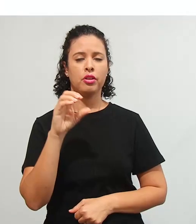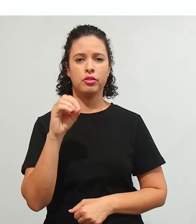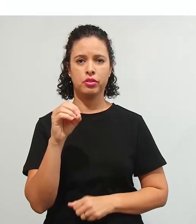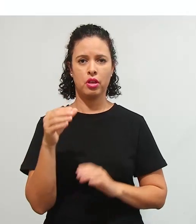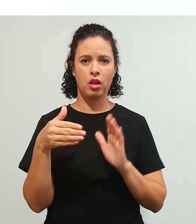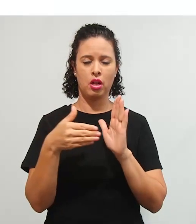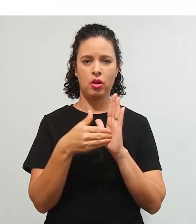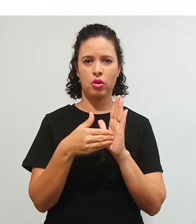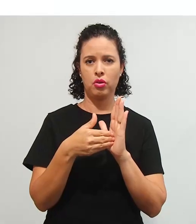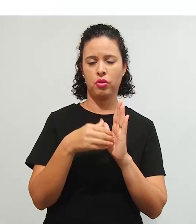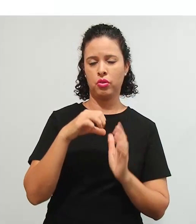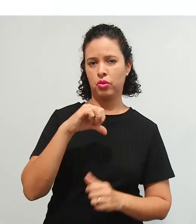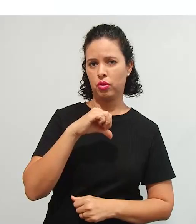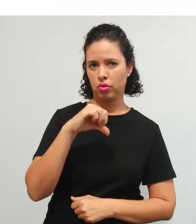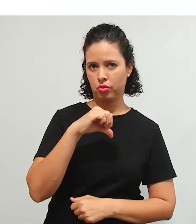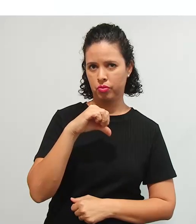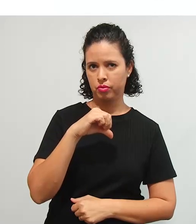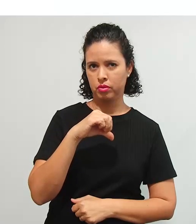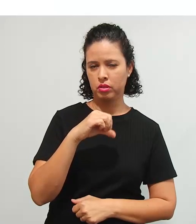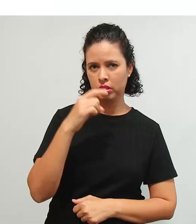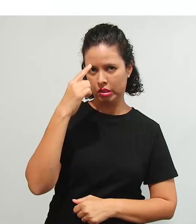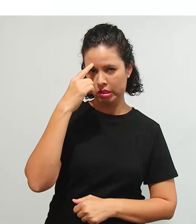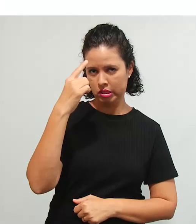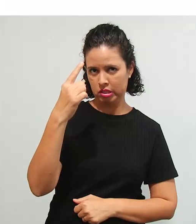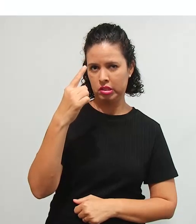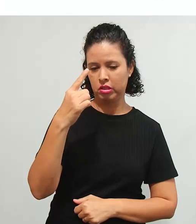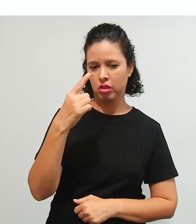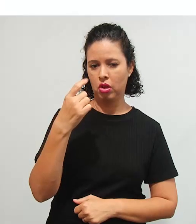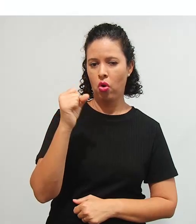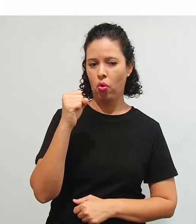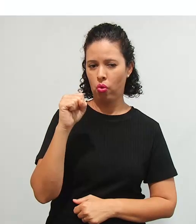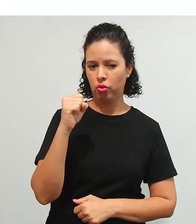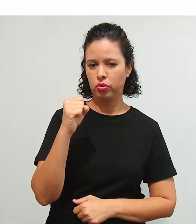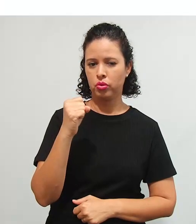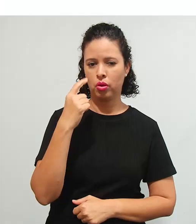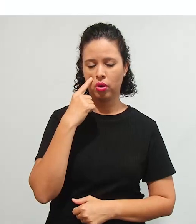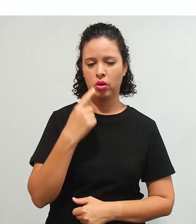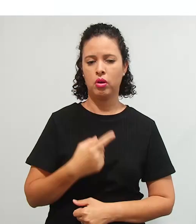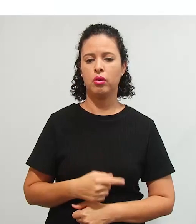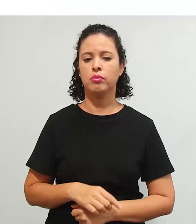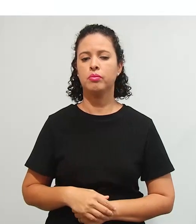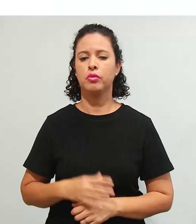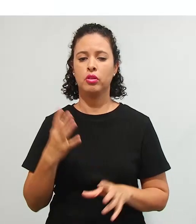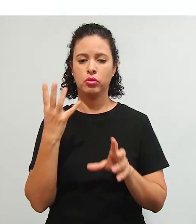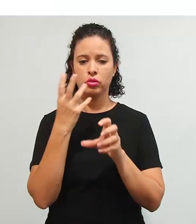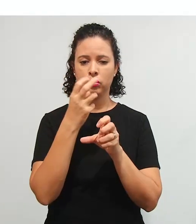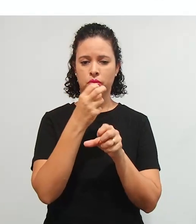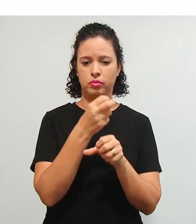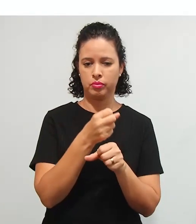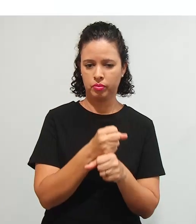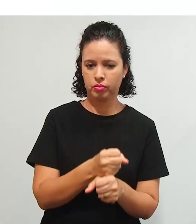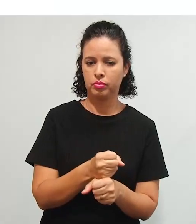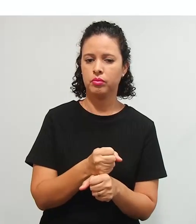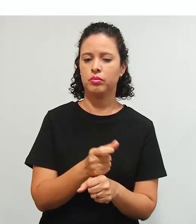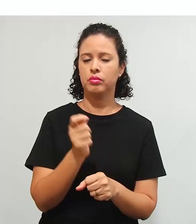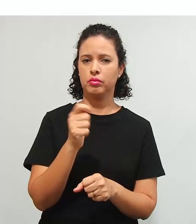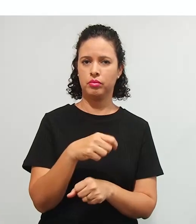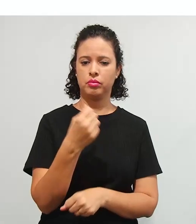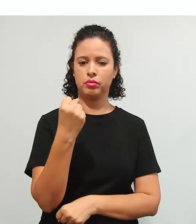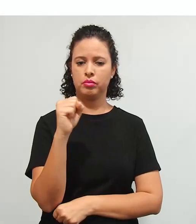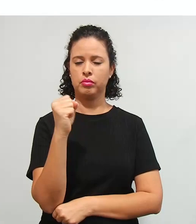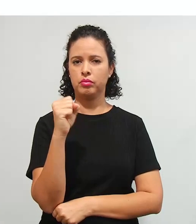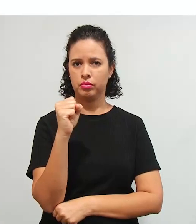0 a 9. Não falei que são 8 dígitos? Se a gente contar aqui 1, 2, 3, 4, 5, 6,